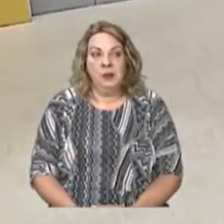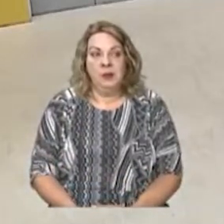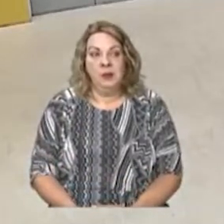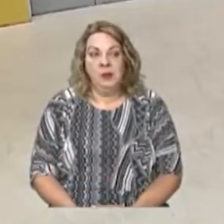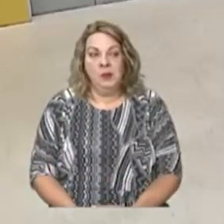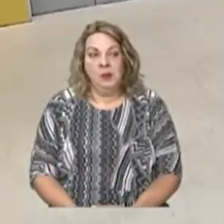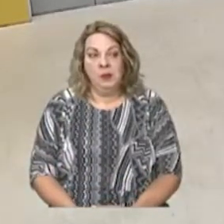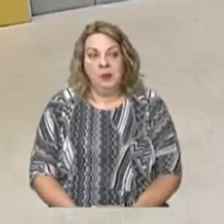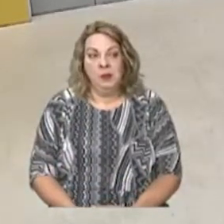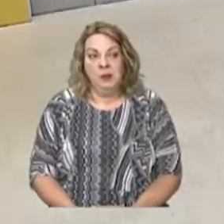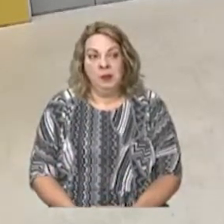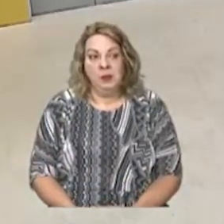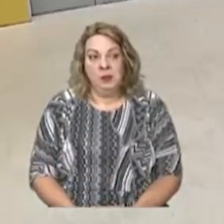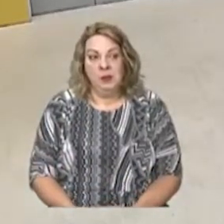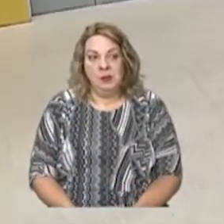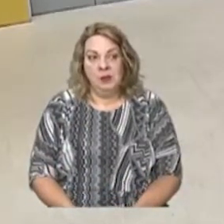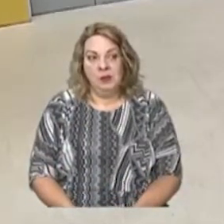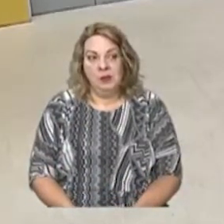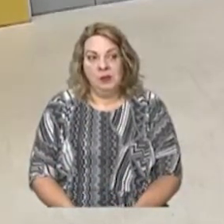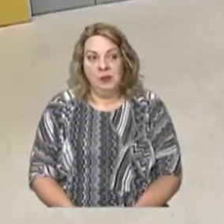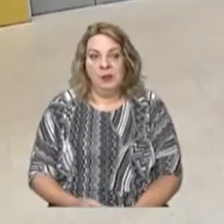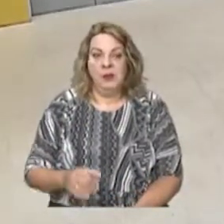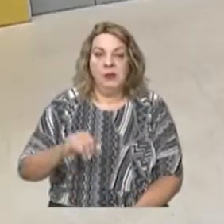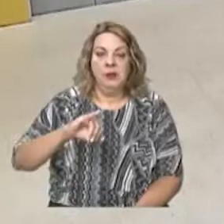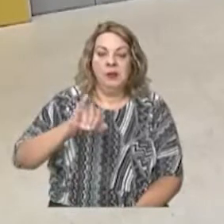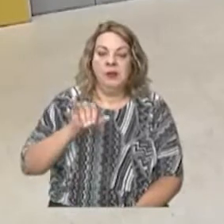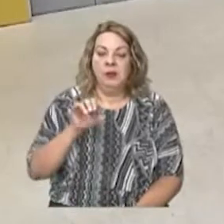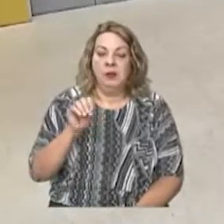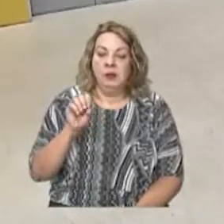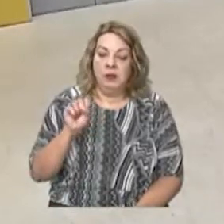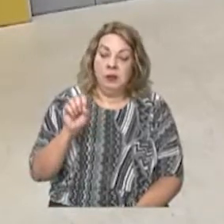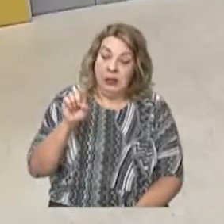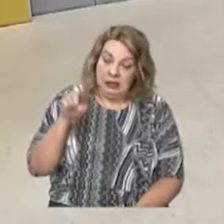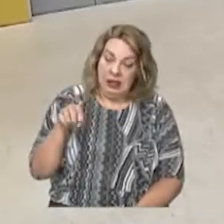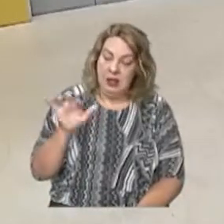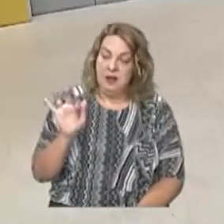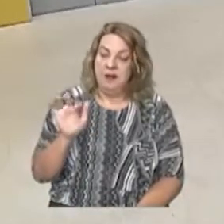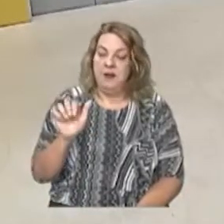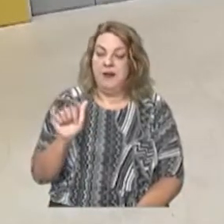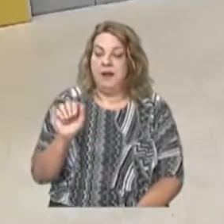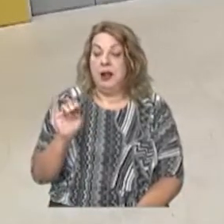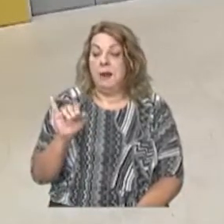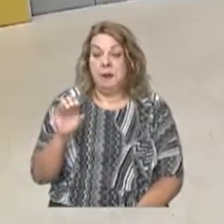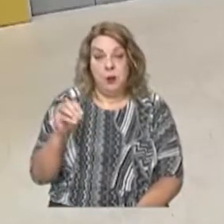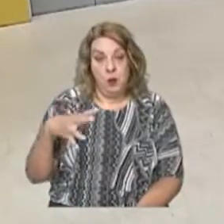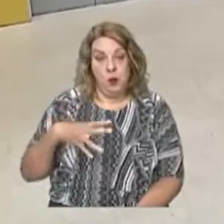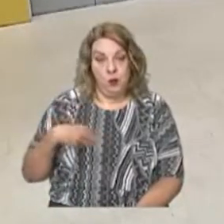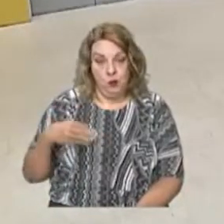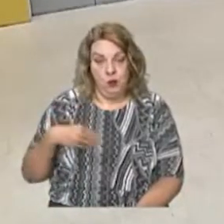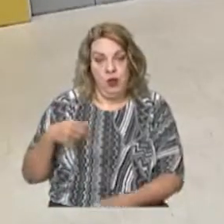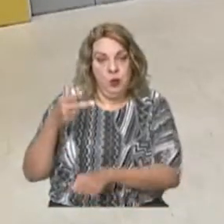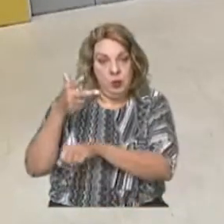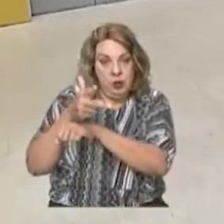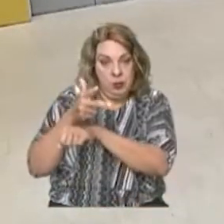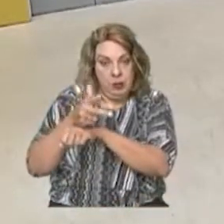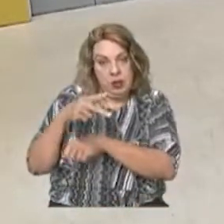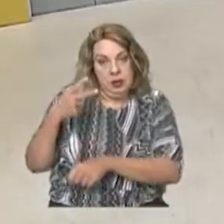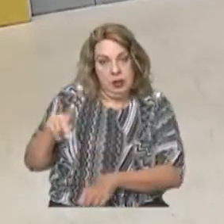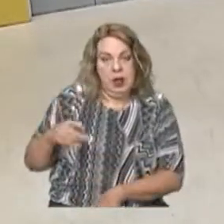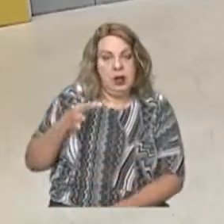querido, saudade que tia tava de você! Olha aí... Vamos mandar aquele alô